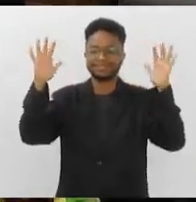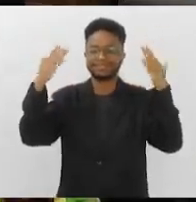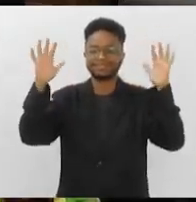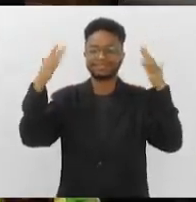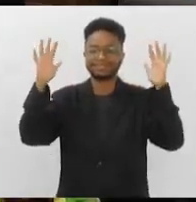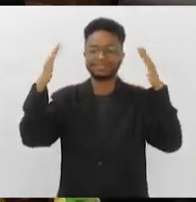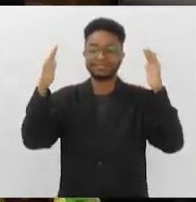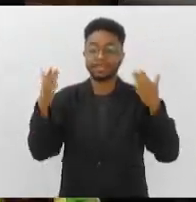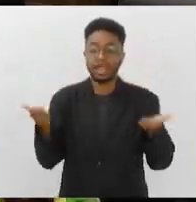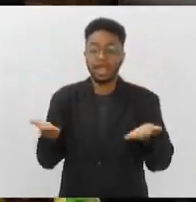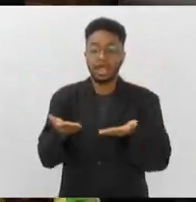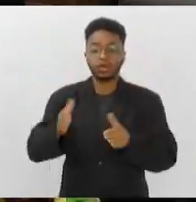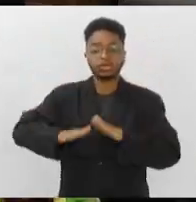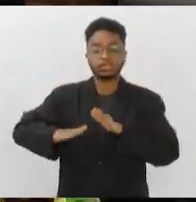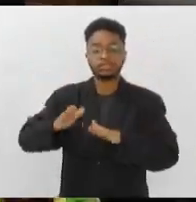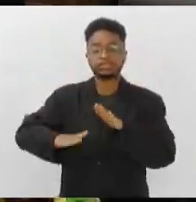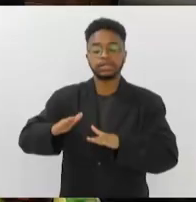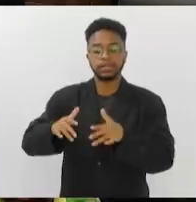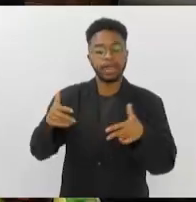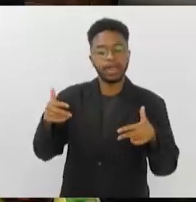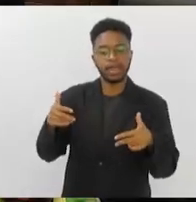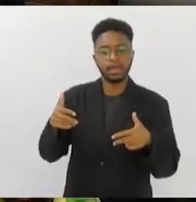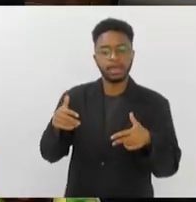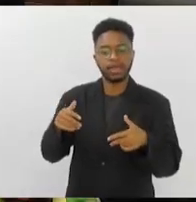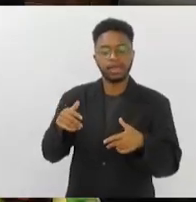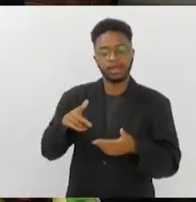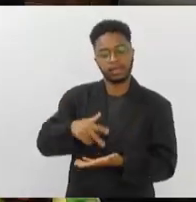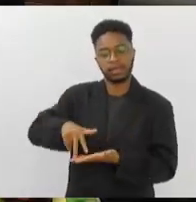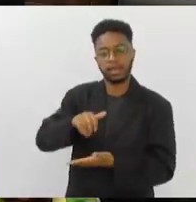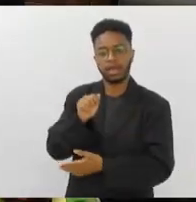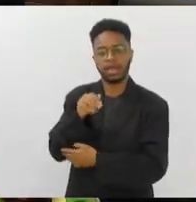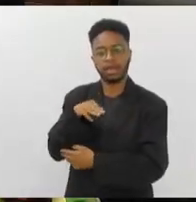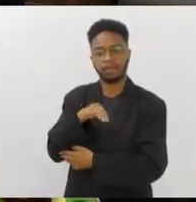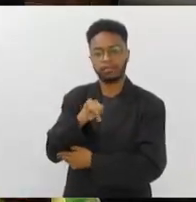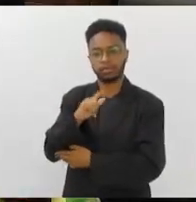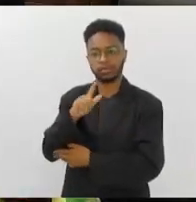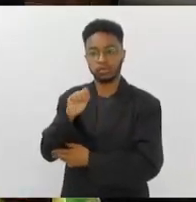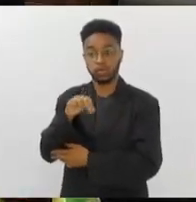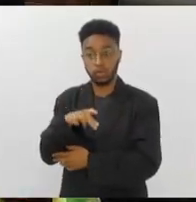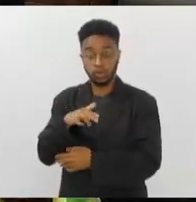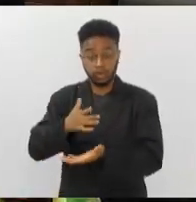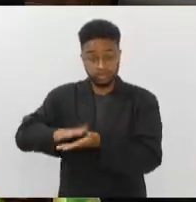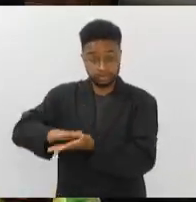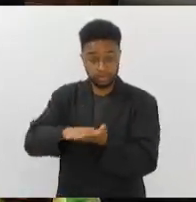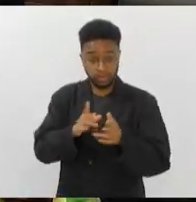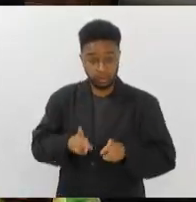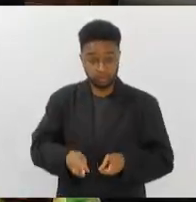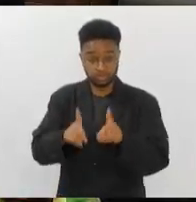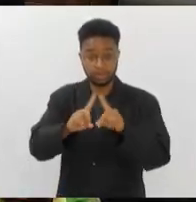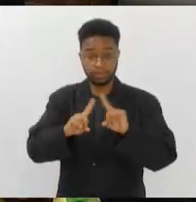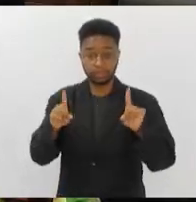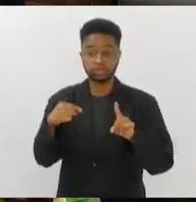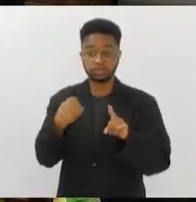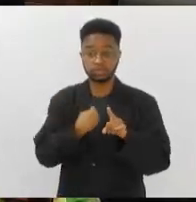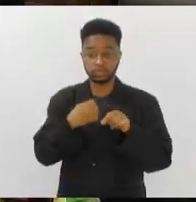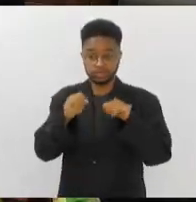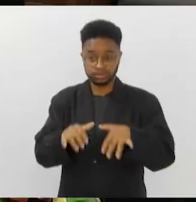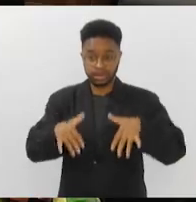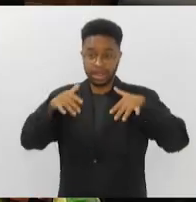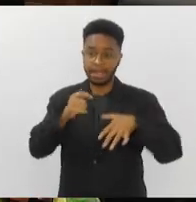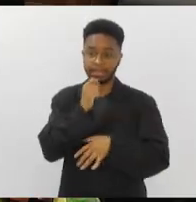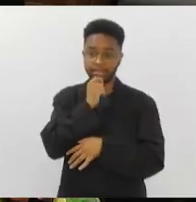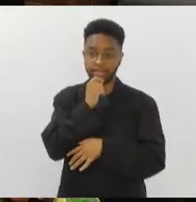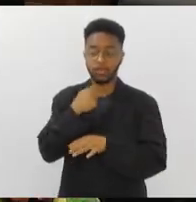E agora, samba reggae, Hamilton de Jesus. Gente, o samba vai continuar, mas a gente continua em sessão solene. Só